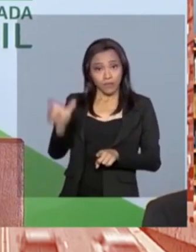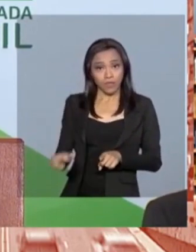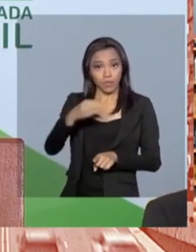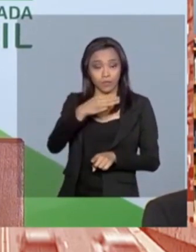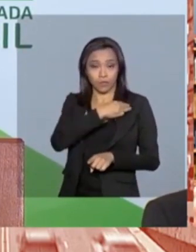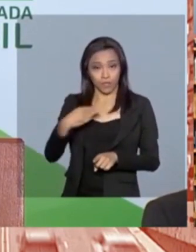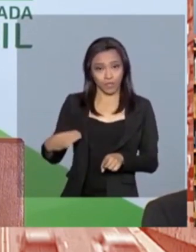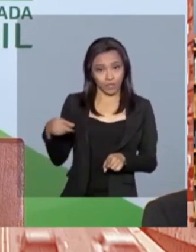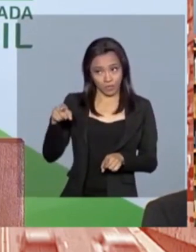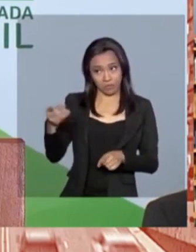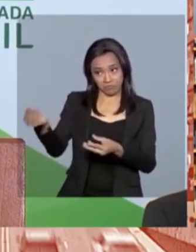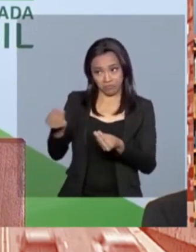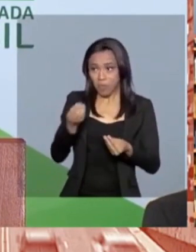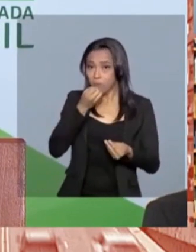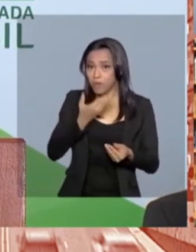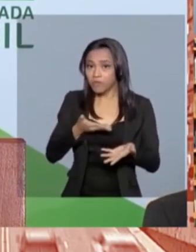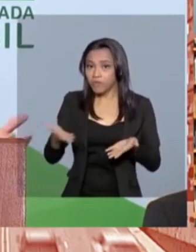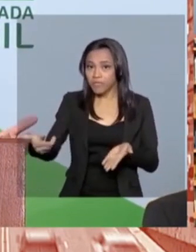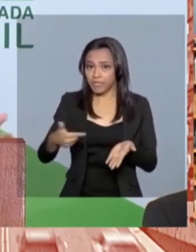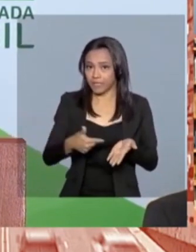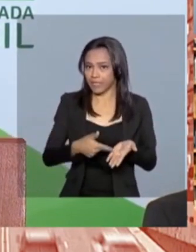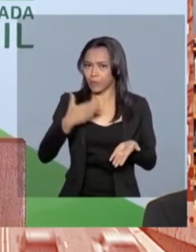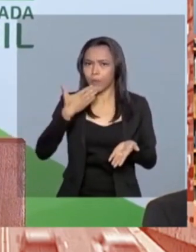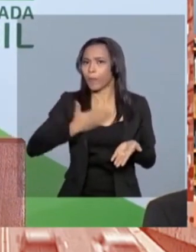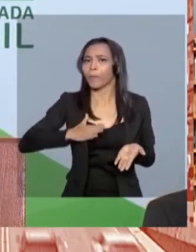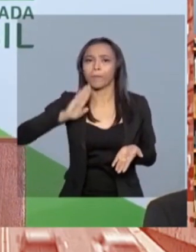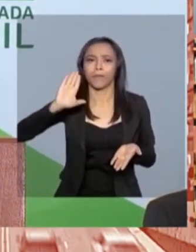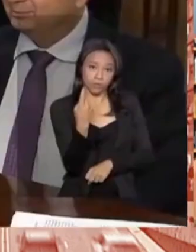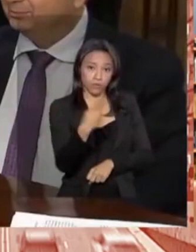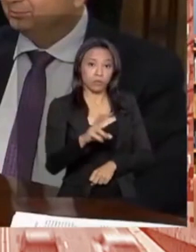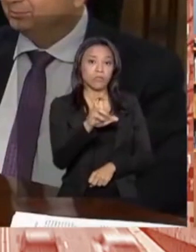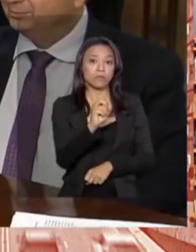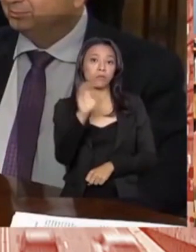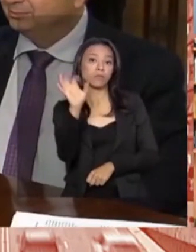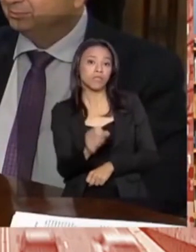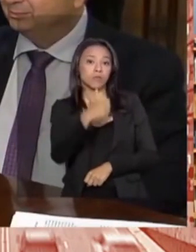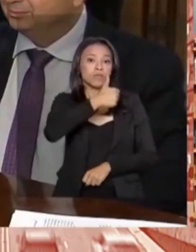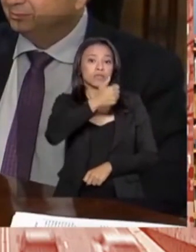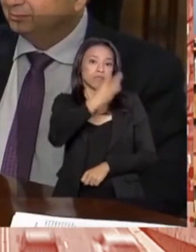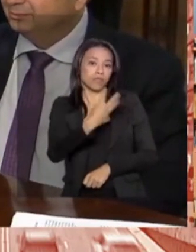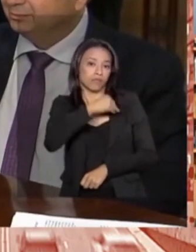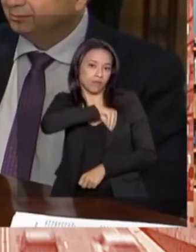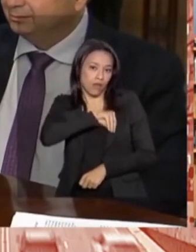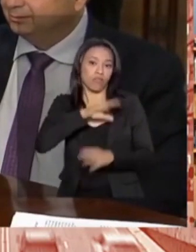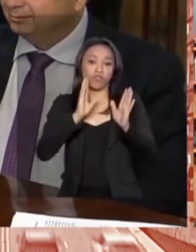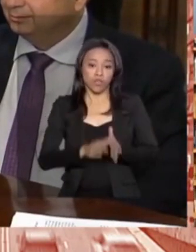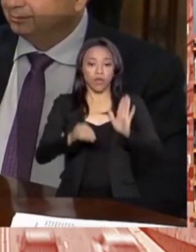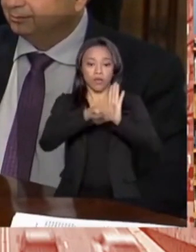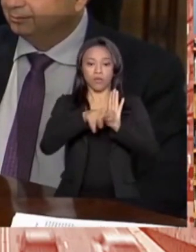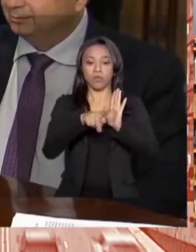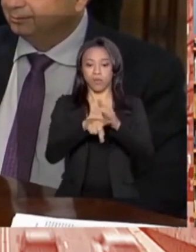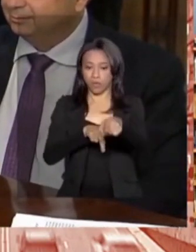média, que é uma mistura de média com outra coisa, né, vai abrir os olhos. Essa violência não serve a nada. Não